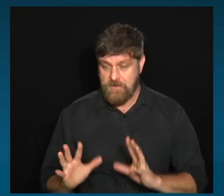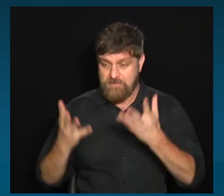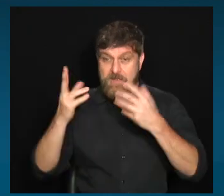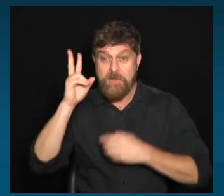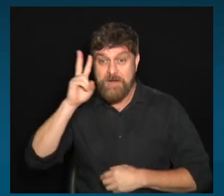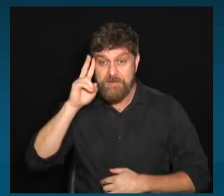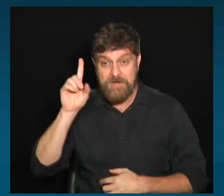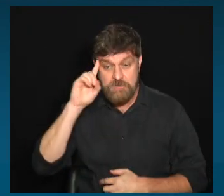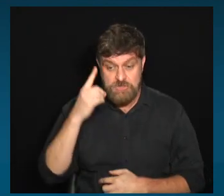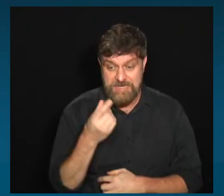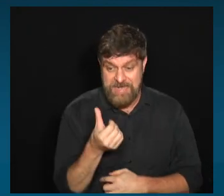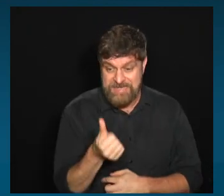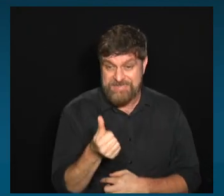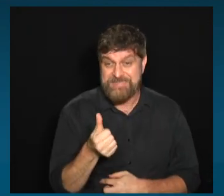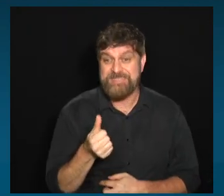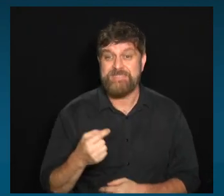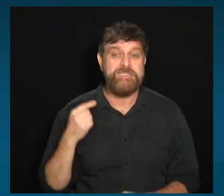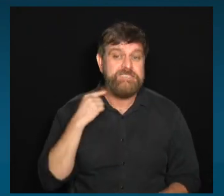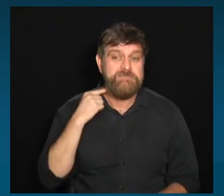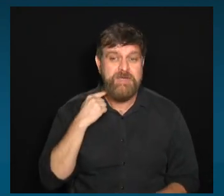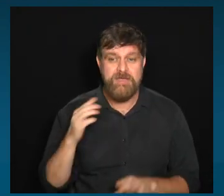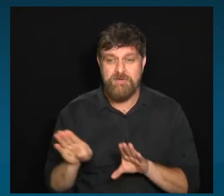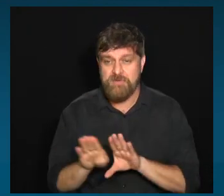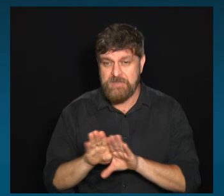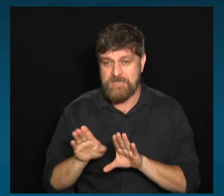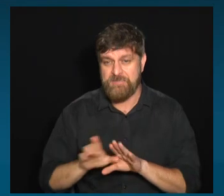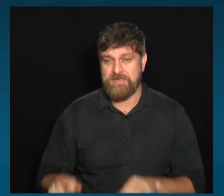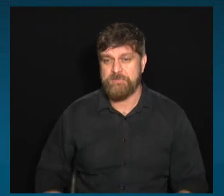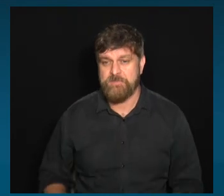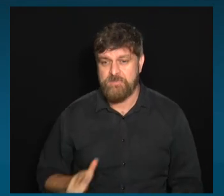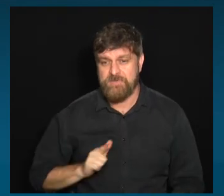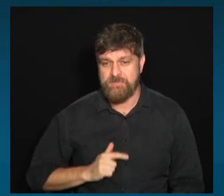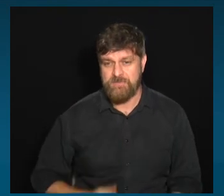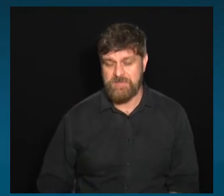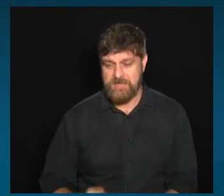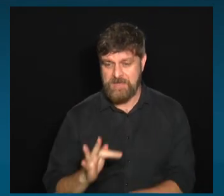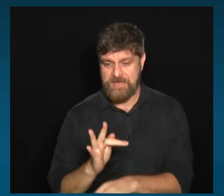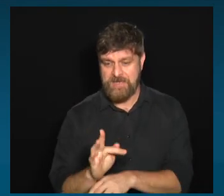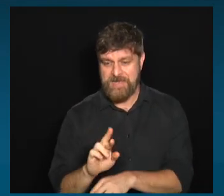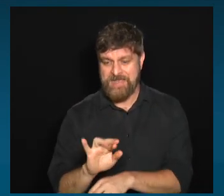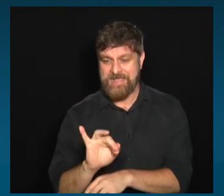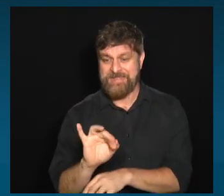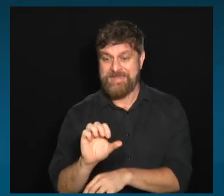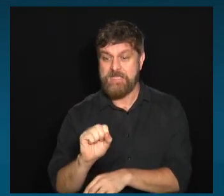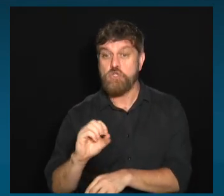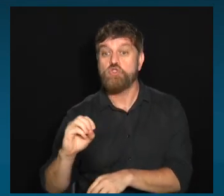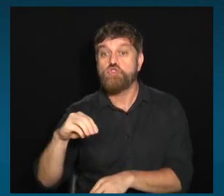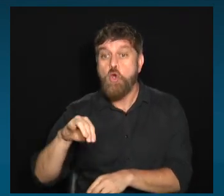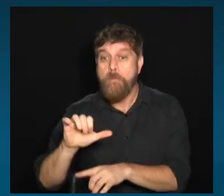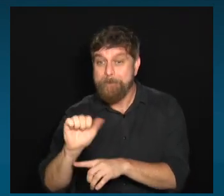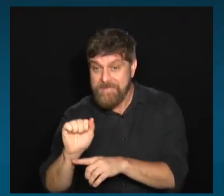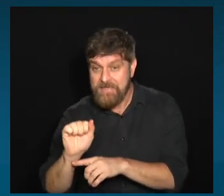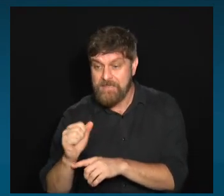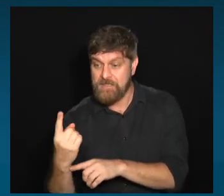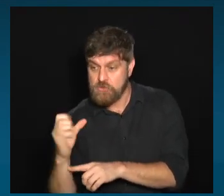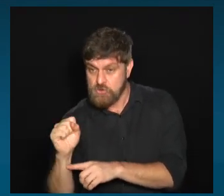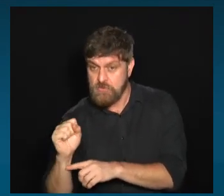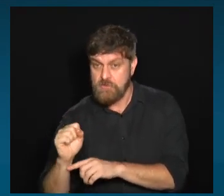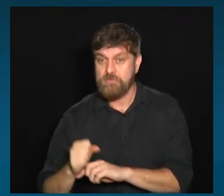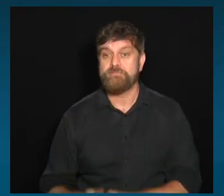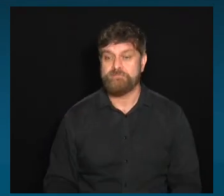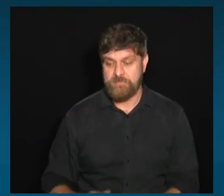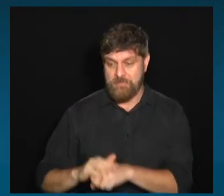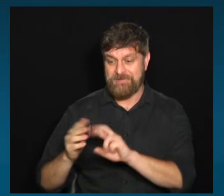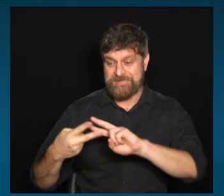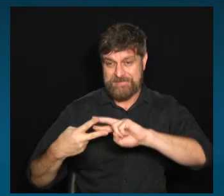6 de maio. Também conhecida como trissomia 18, a síndrome é uma doença genética causada por